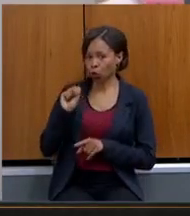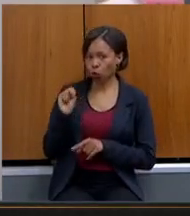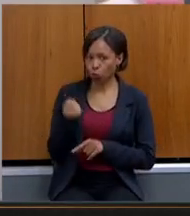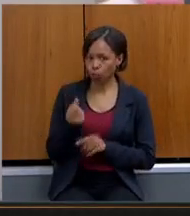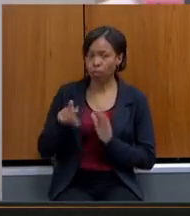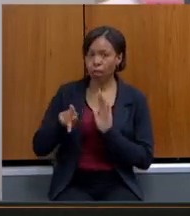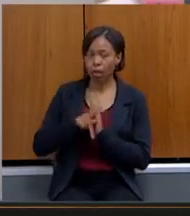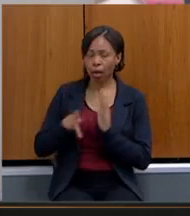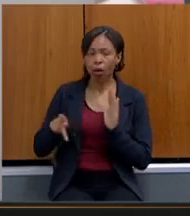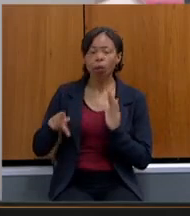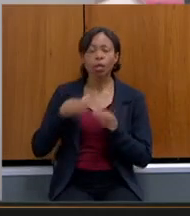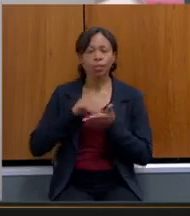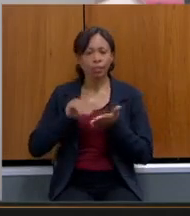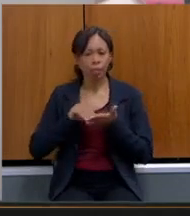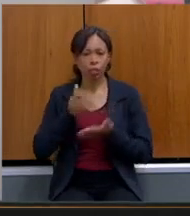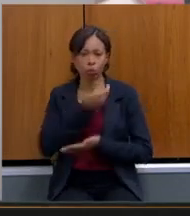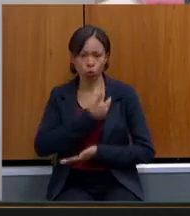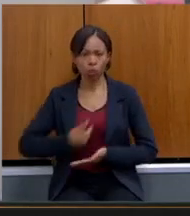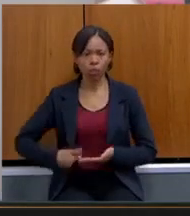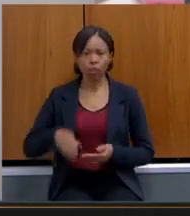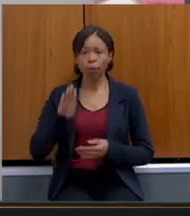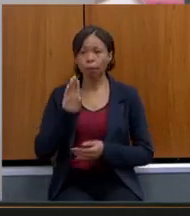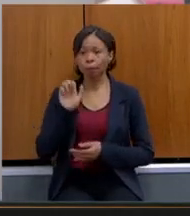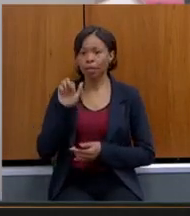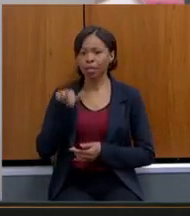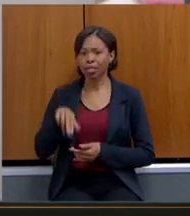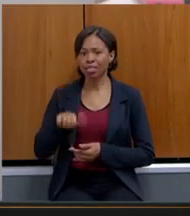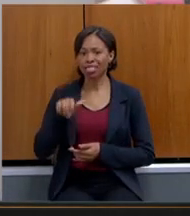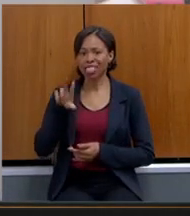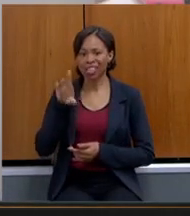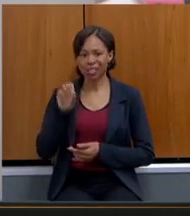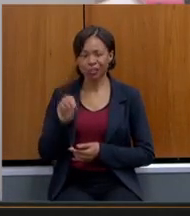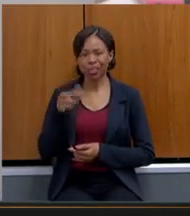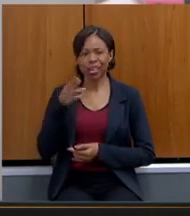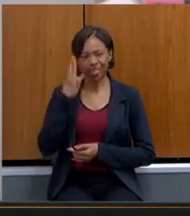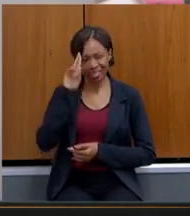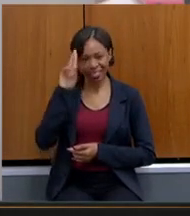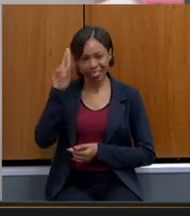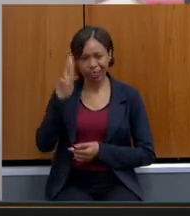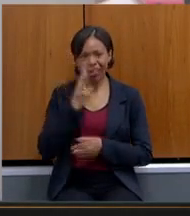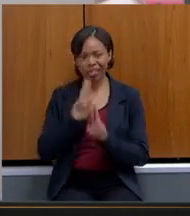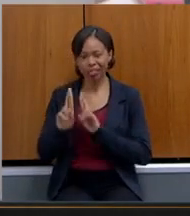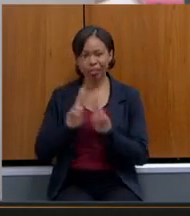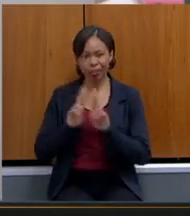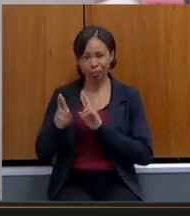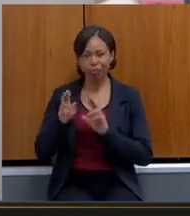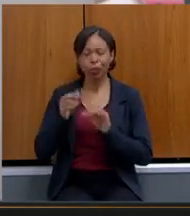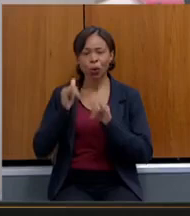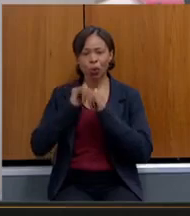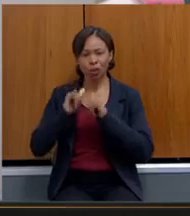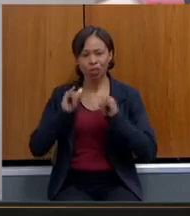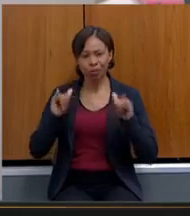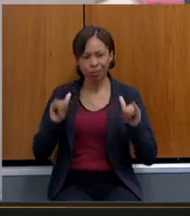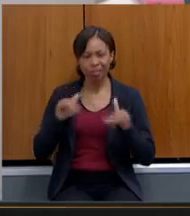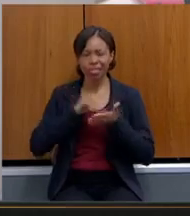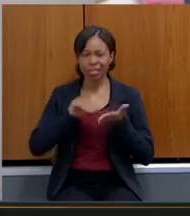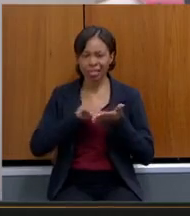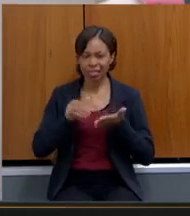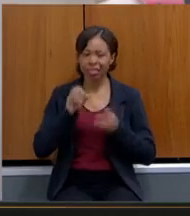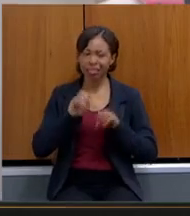relações institucionais da Secretaria de Estado Bernardo Henrique Miranda diretor de relacionamento com a imprensa da Secretaria de Estado da Educação